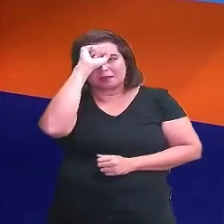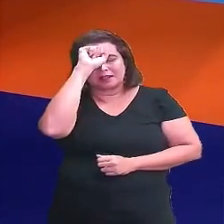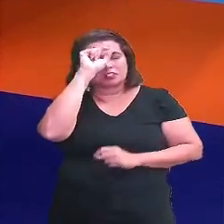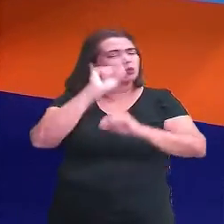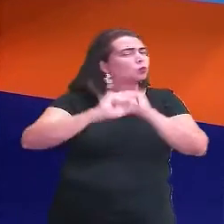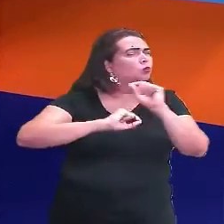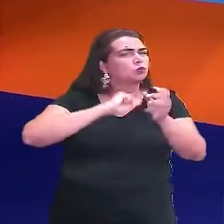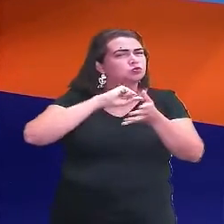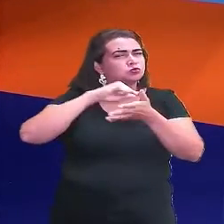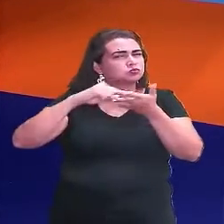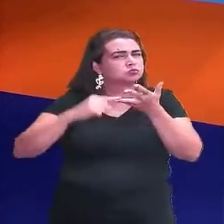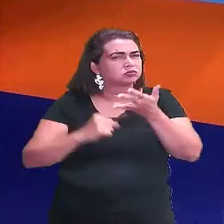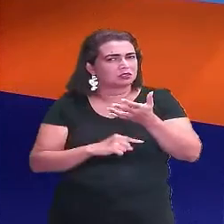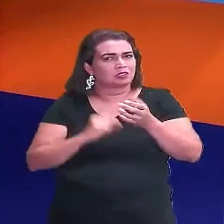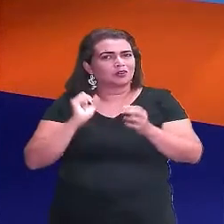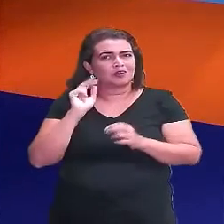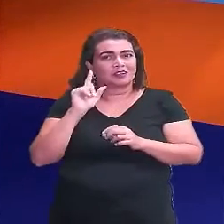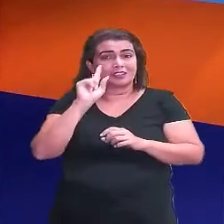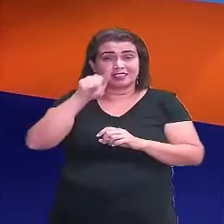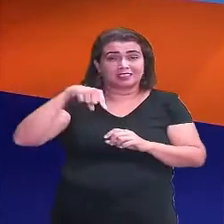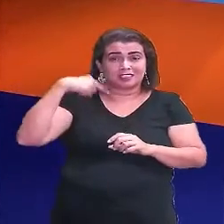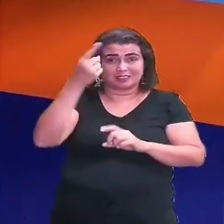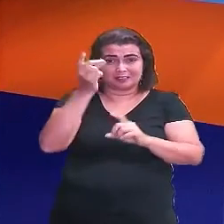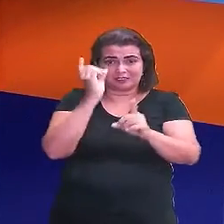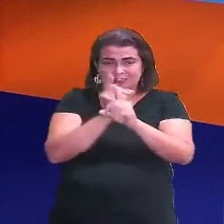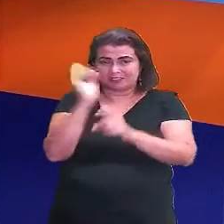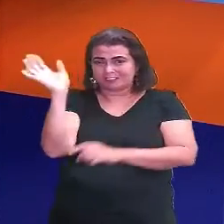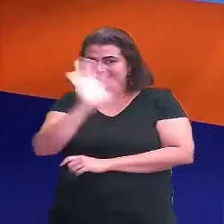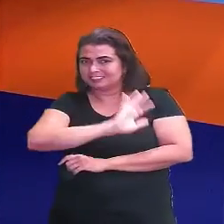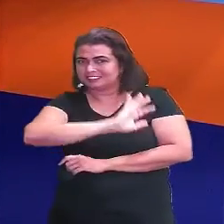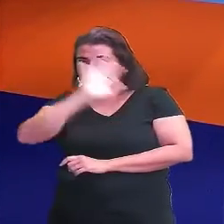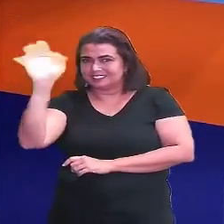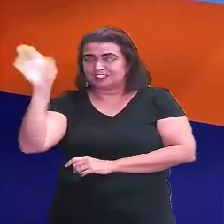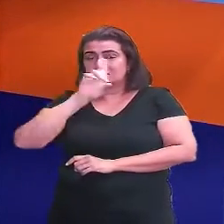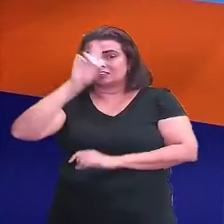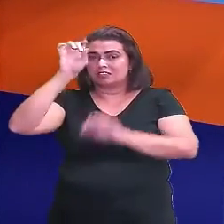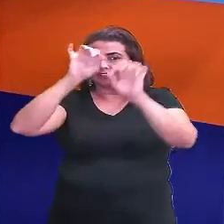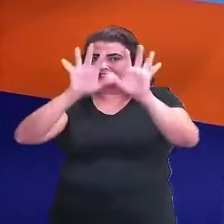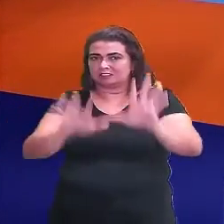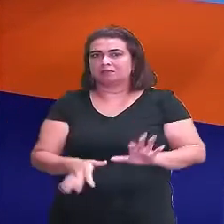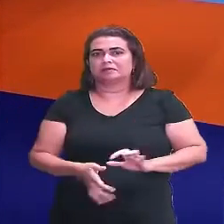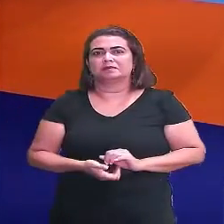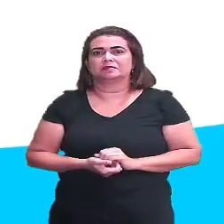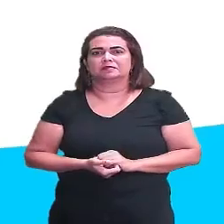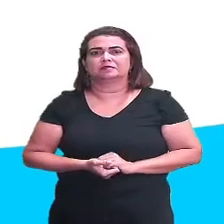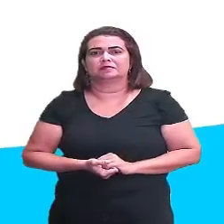E a gente se encontra na próxima aula. Tchau, tchau. Fiquem com Deus.